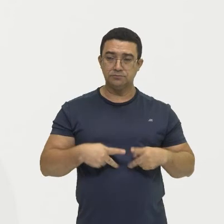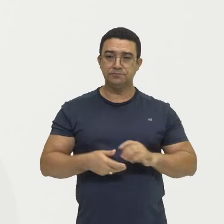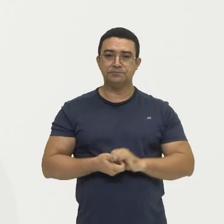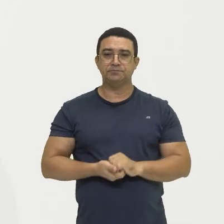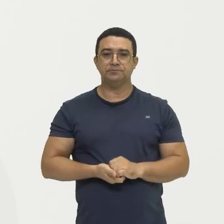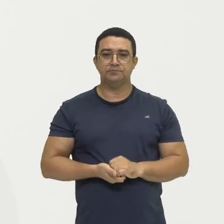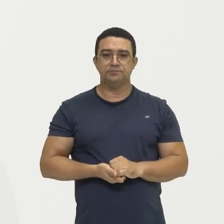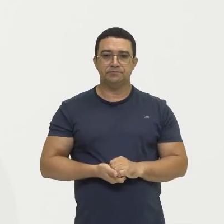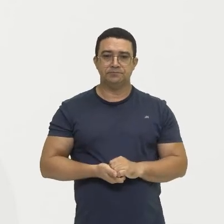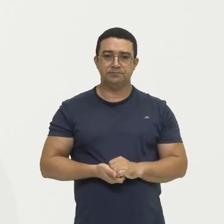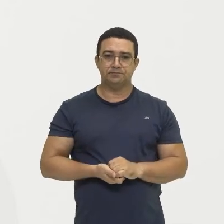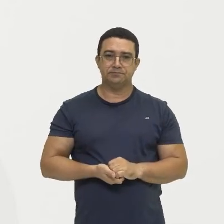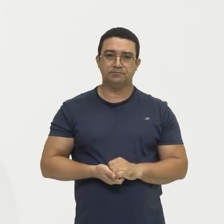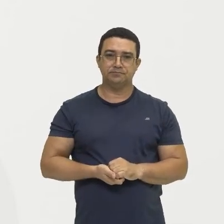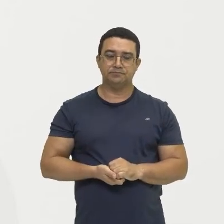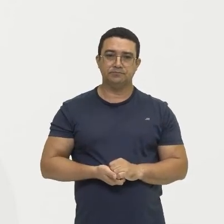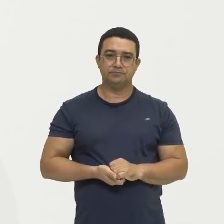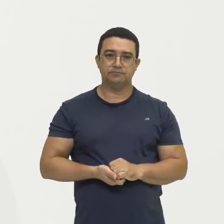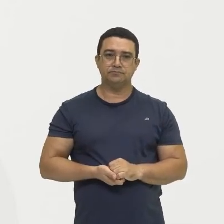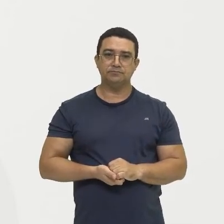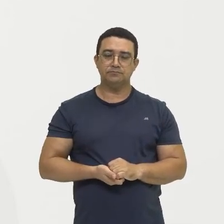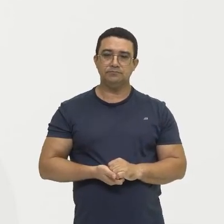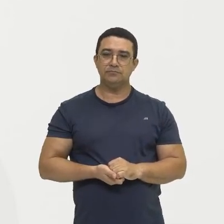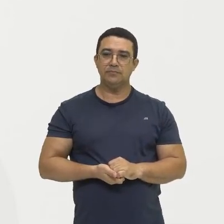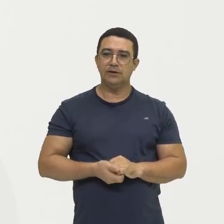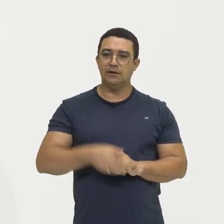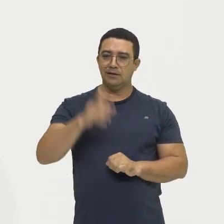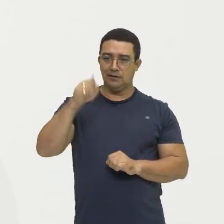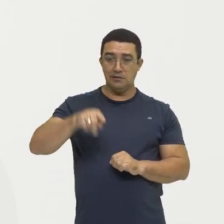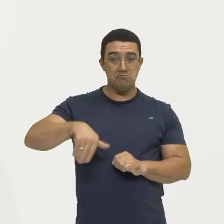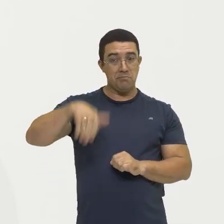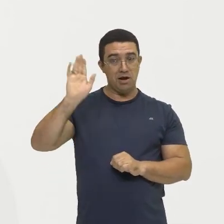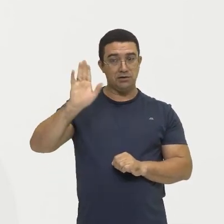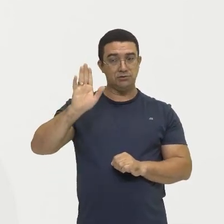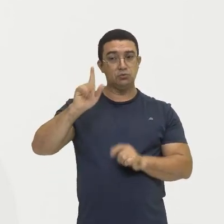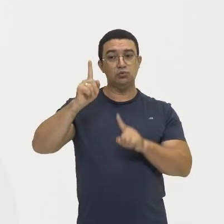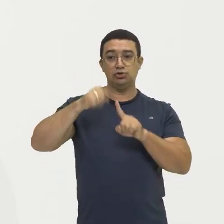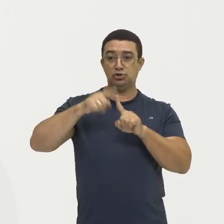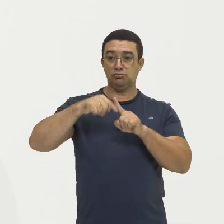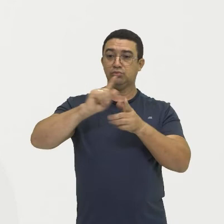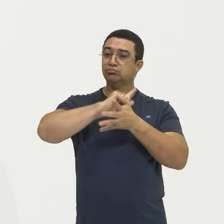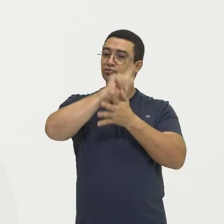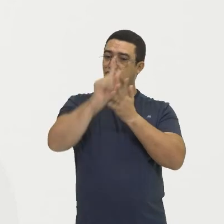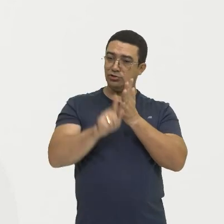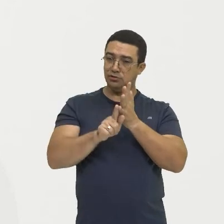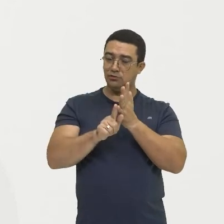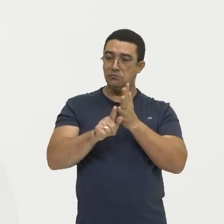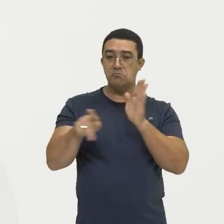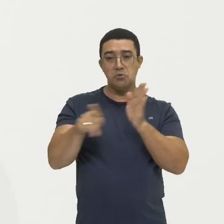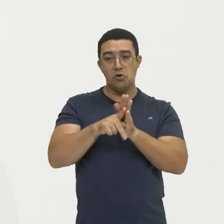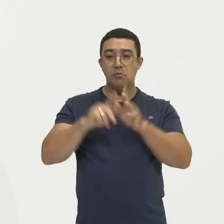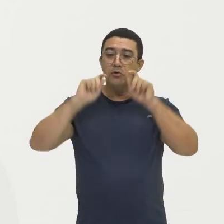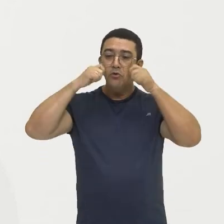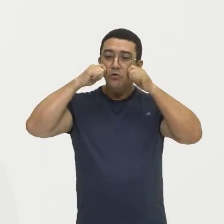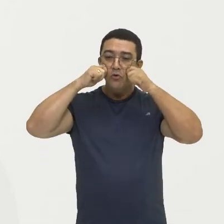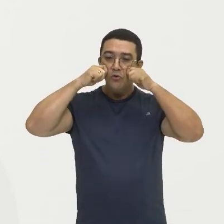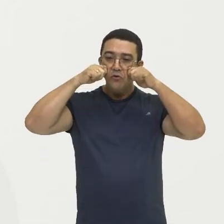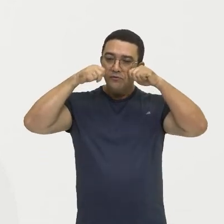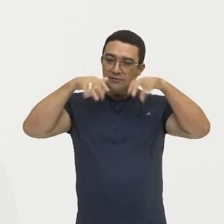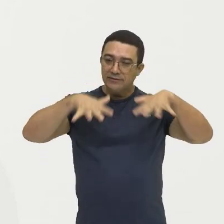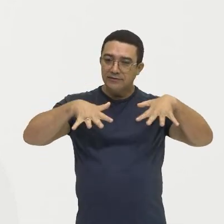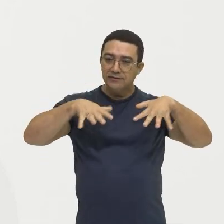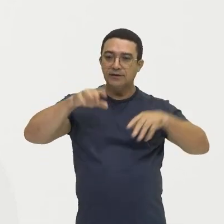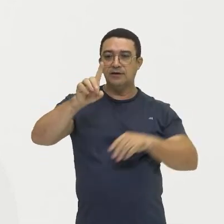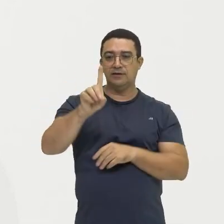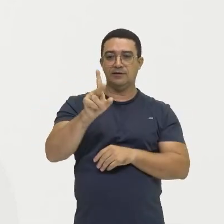estereotipados. Então, observe que aí é mais uma modalidade do drama. Eles vão também fazer a encenação